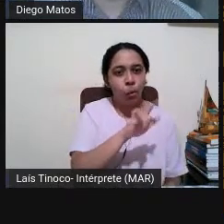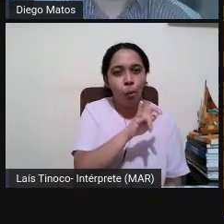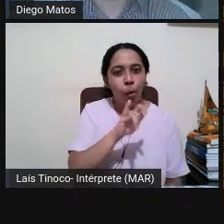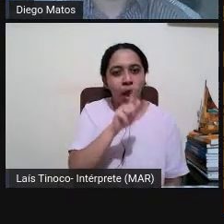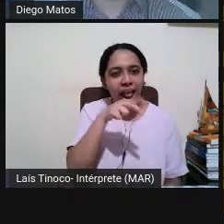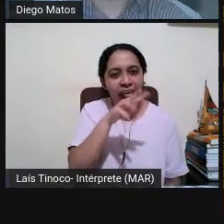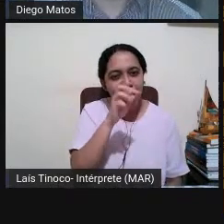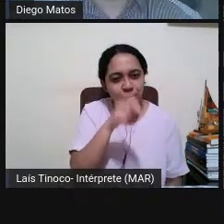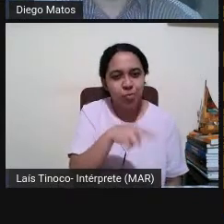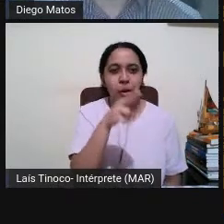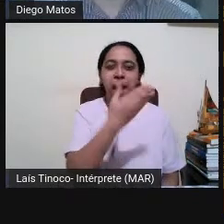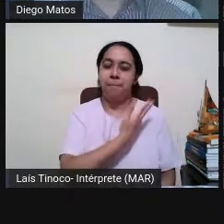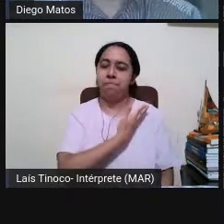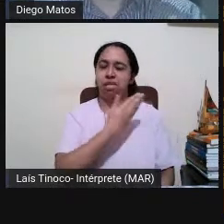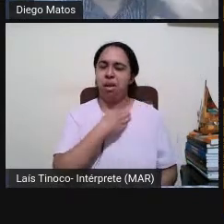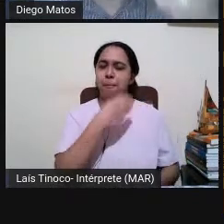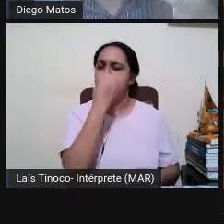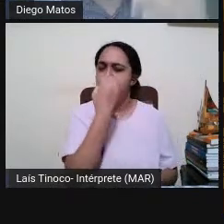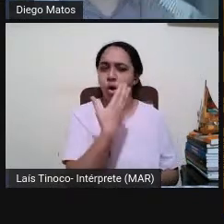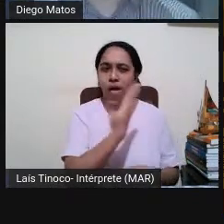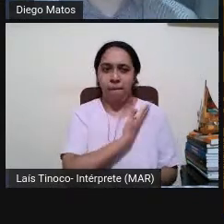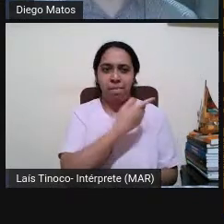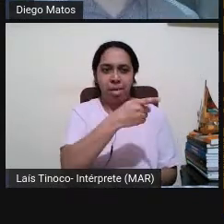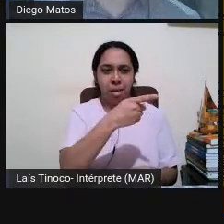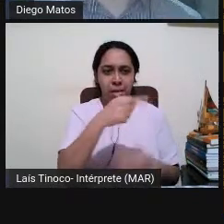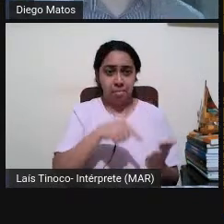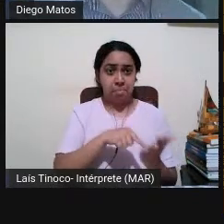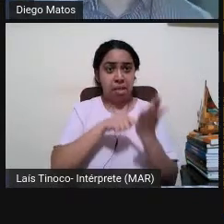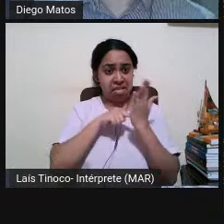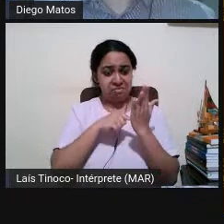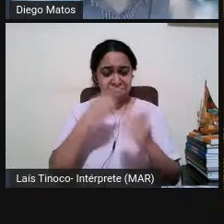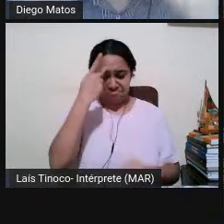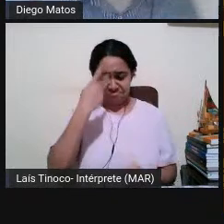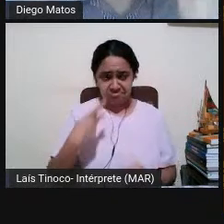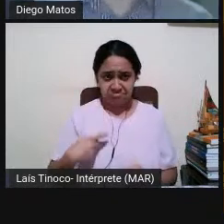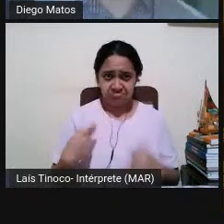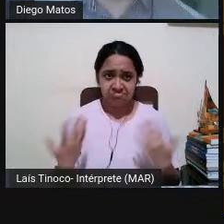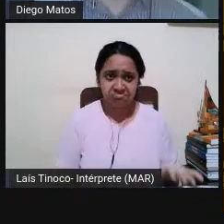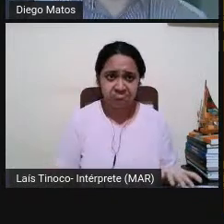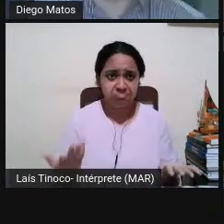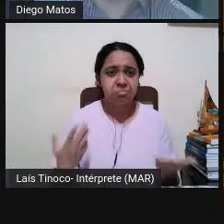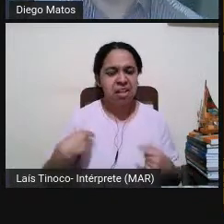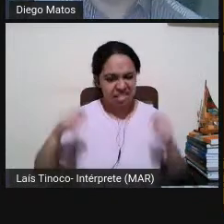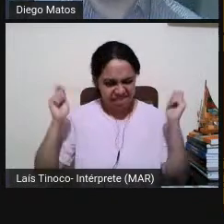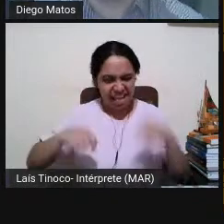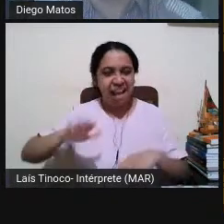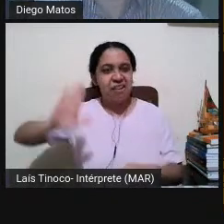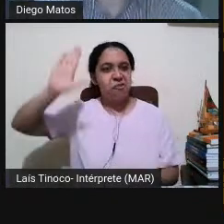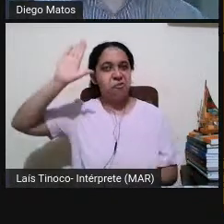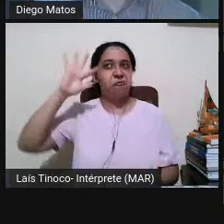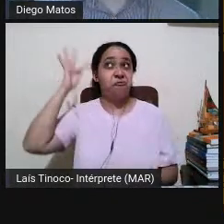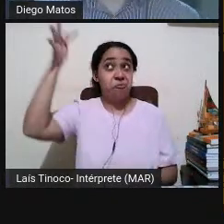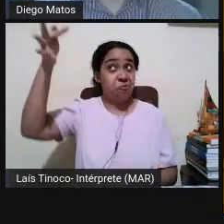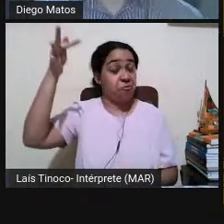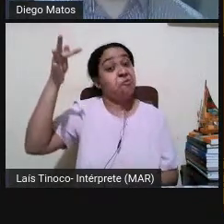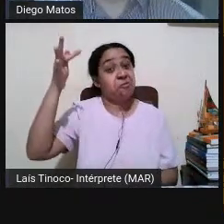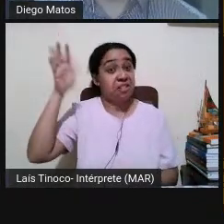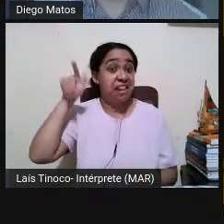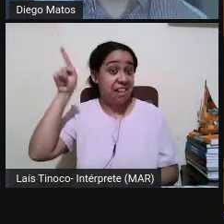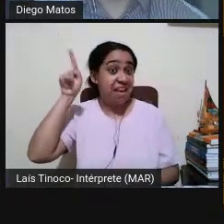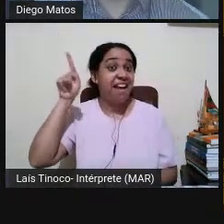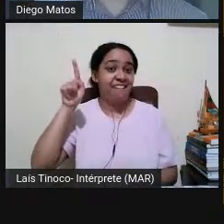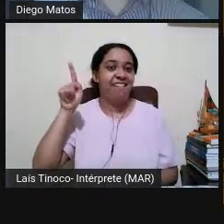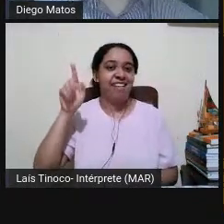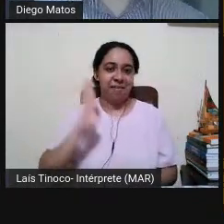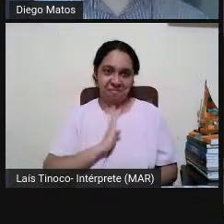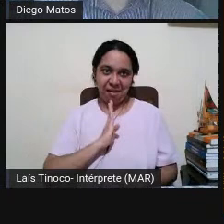viu o cara para poder me apresentar desse jeito dele posso ter Me candidato algo em Bacabal então